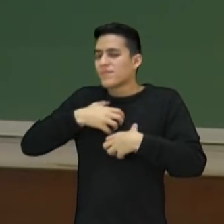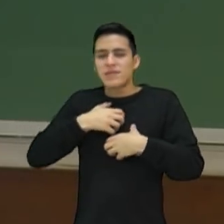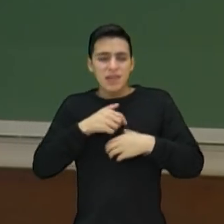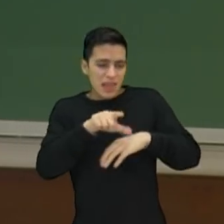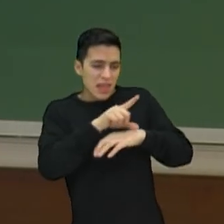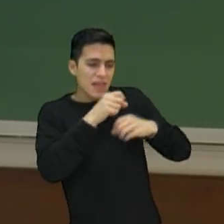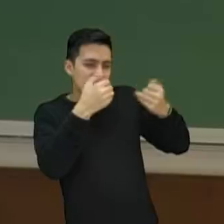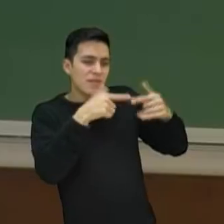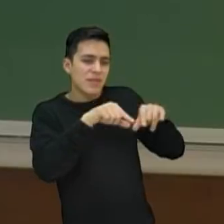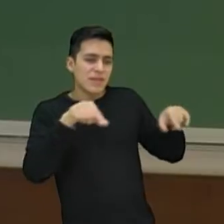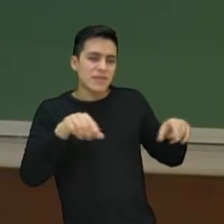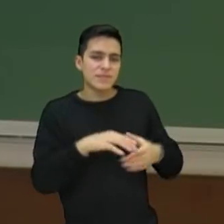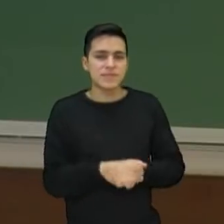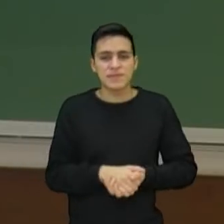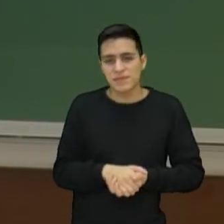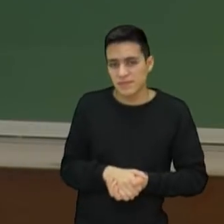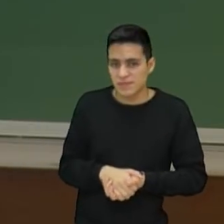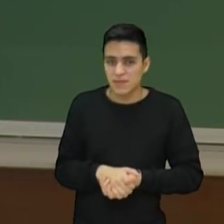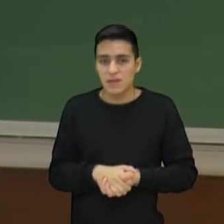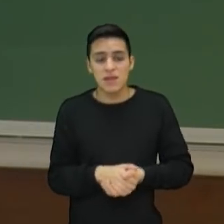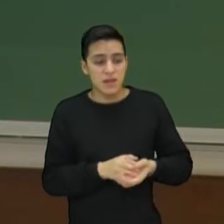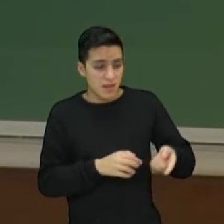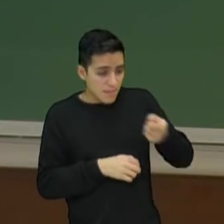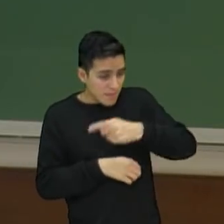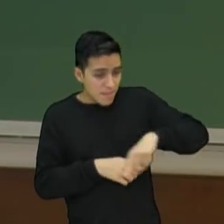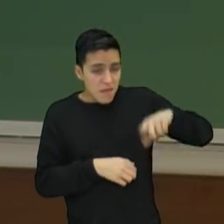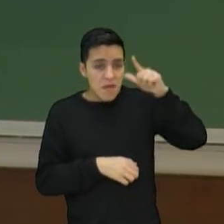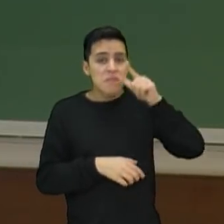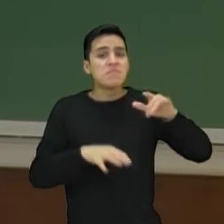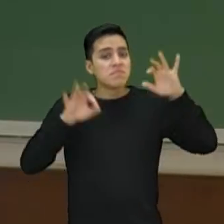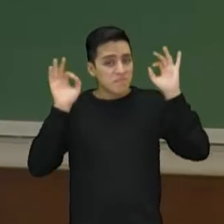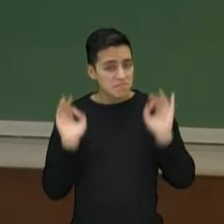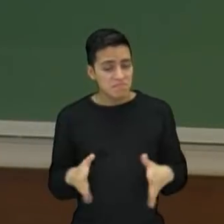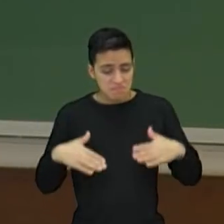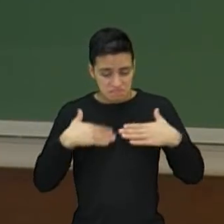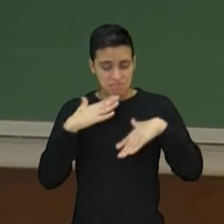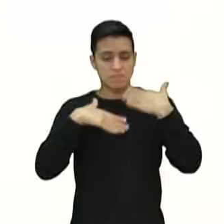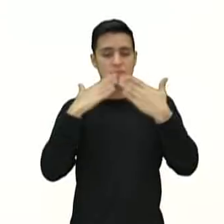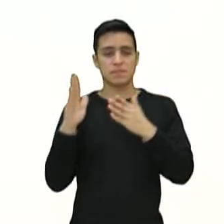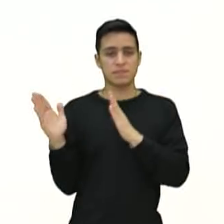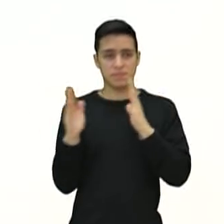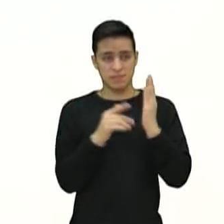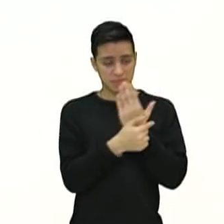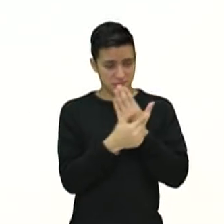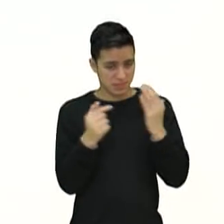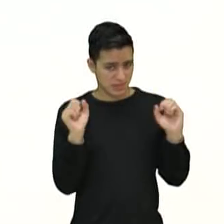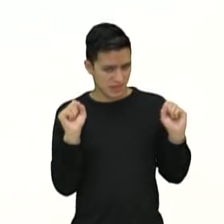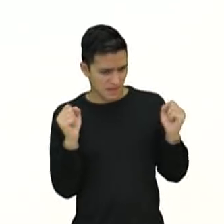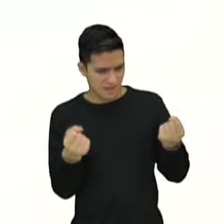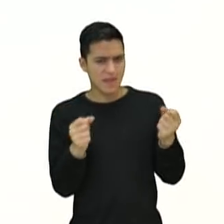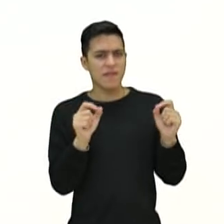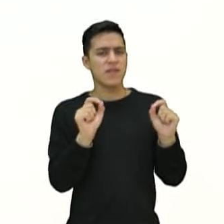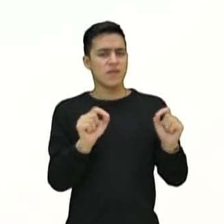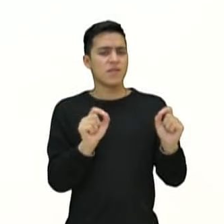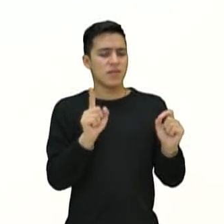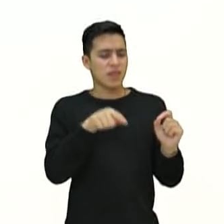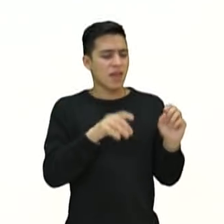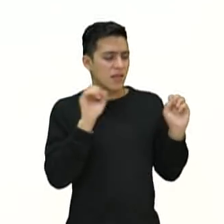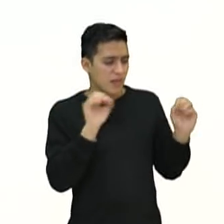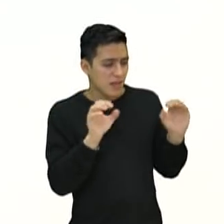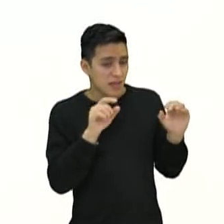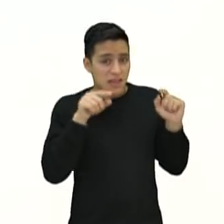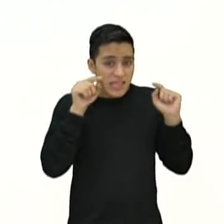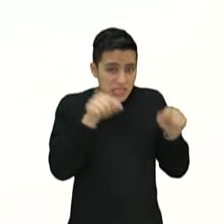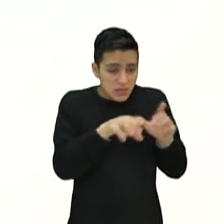falou lá na tese, para se realizar plenamente. Vejamos, ó. O autor define o que é educar e, a partir dessa